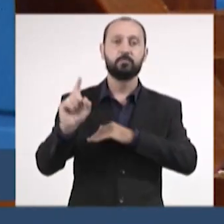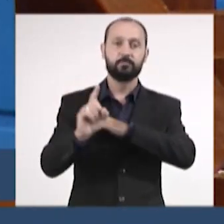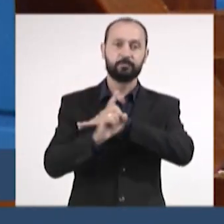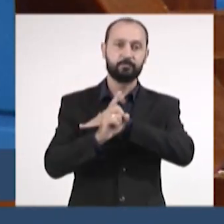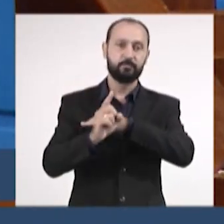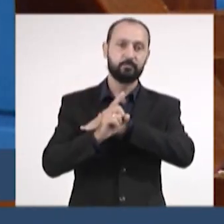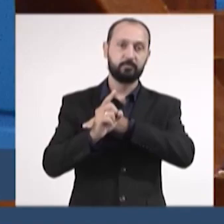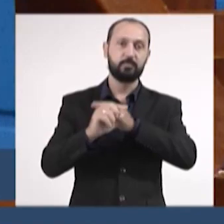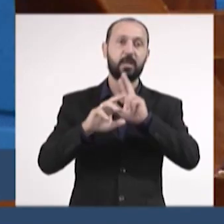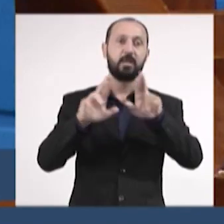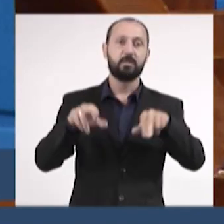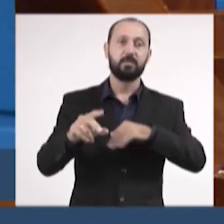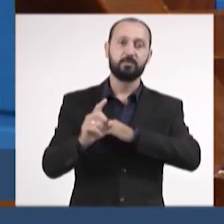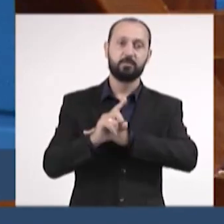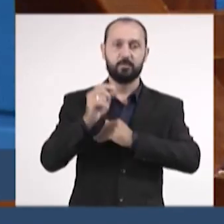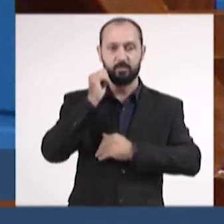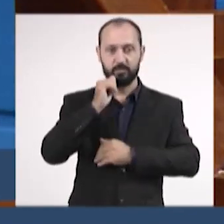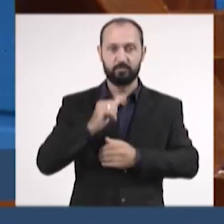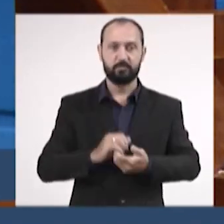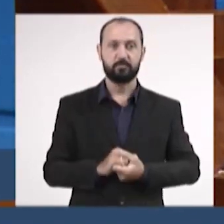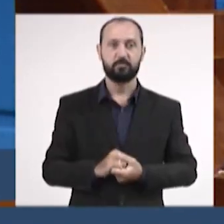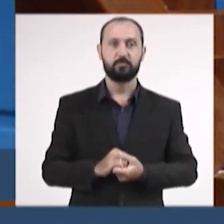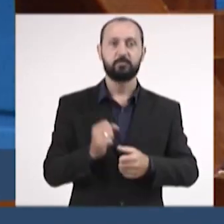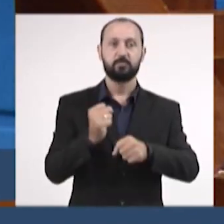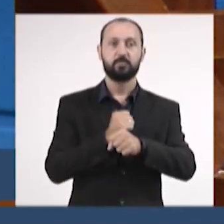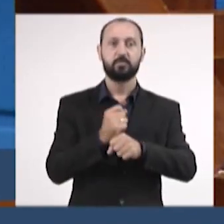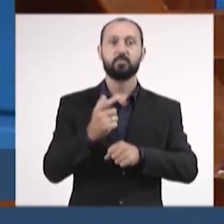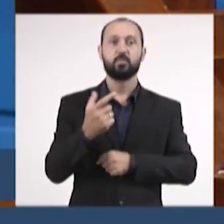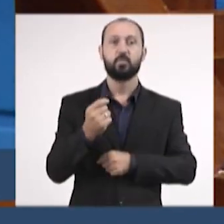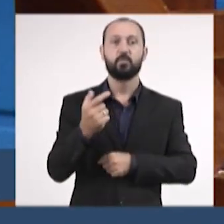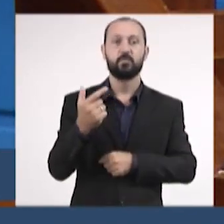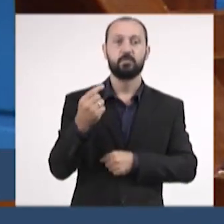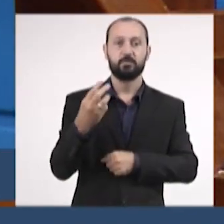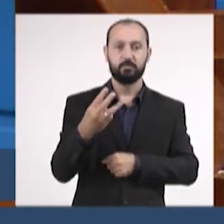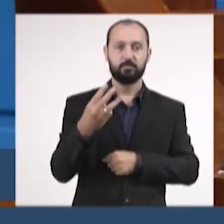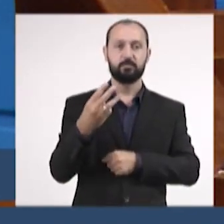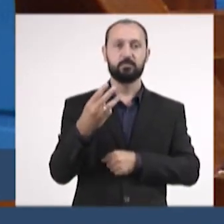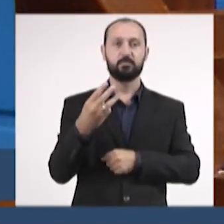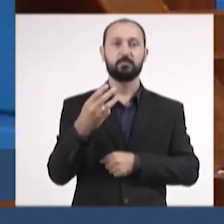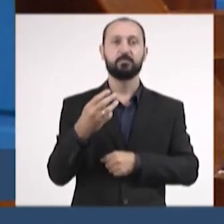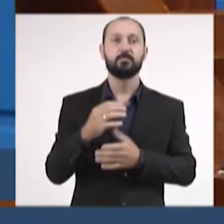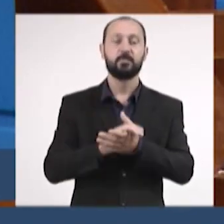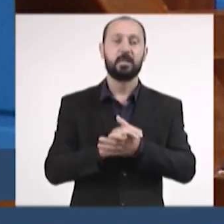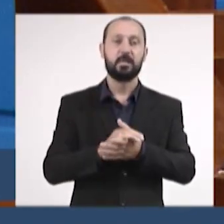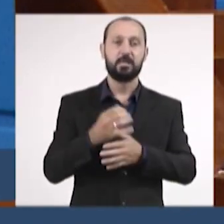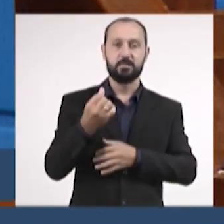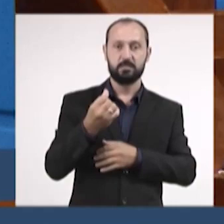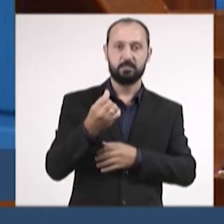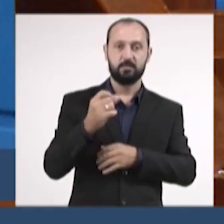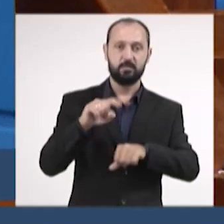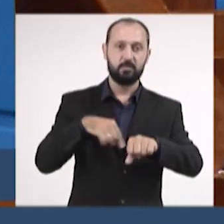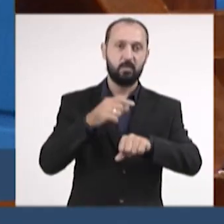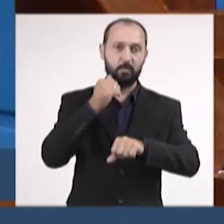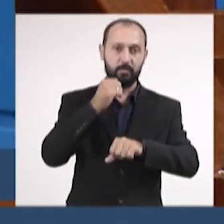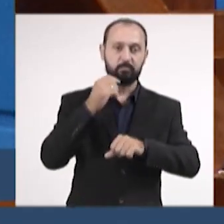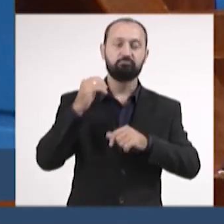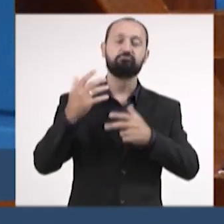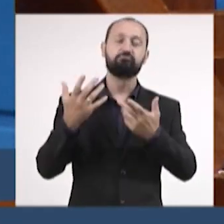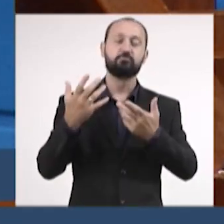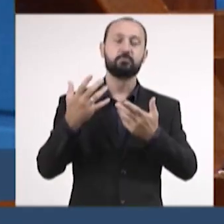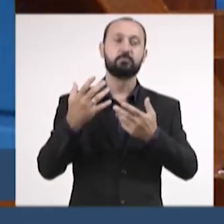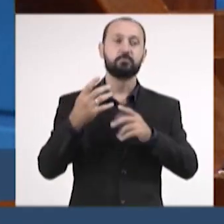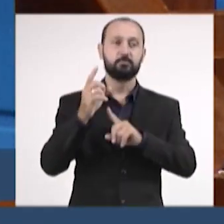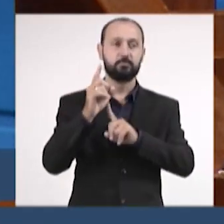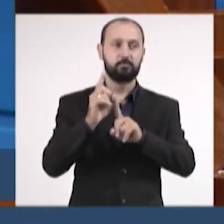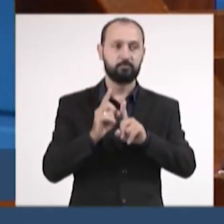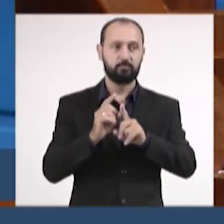da rede de atendimento das mulheres. Em 2023, a cada 6 horas, uma mulher foi vítima de feminicídio.